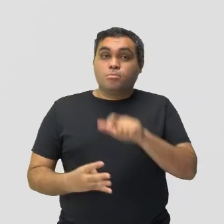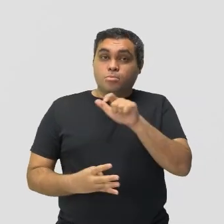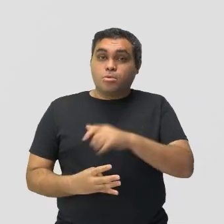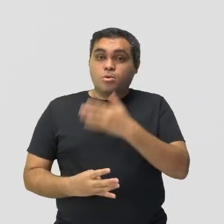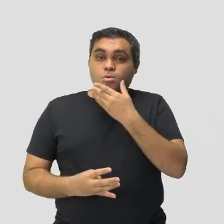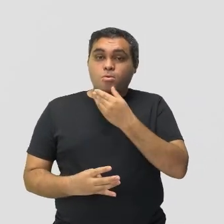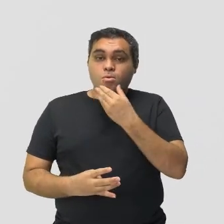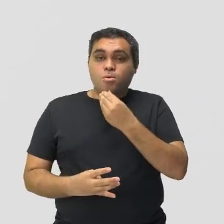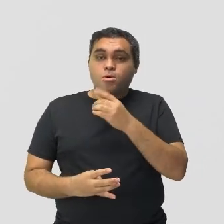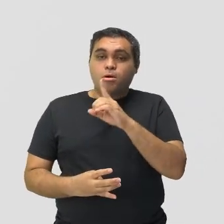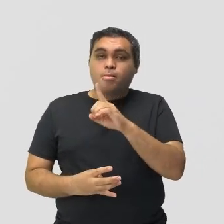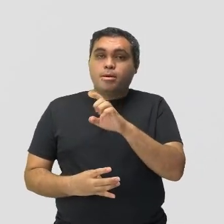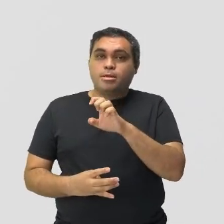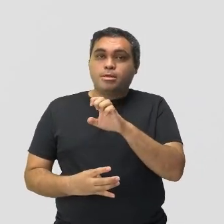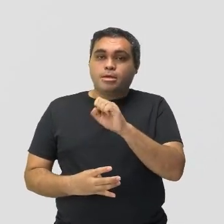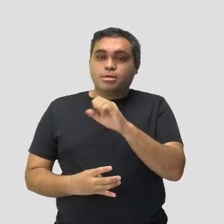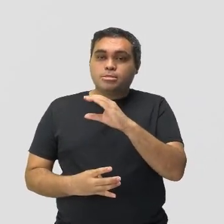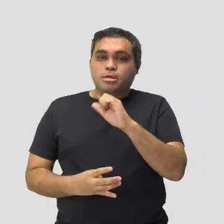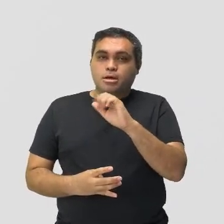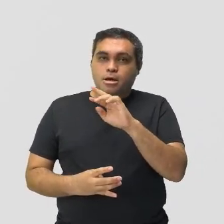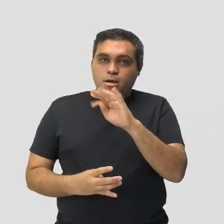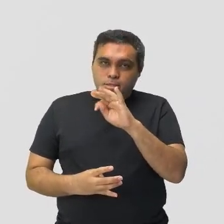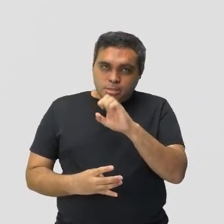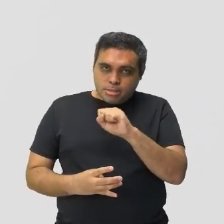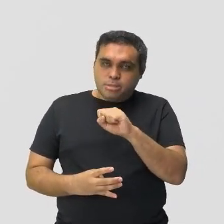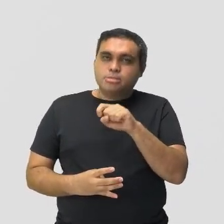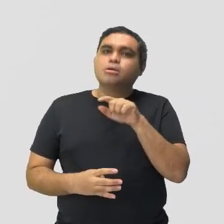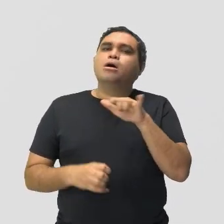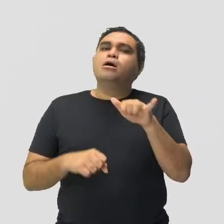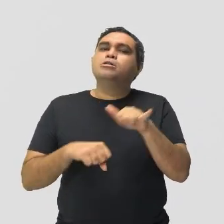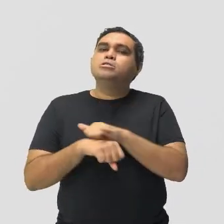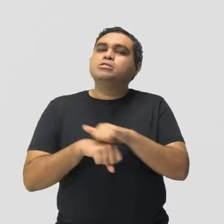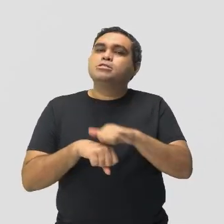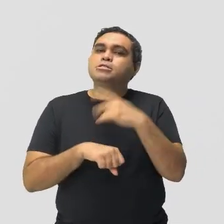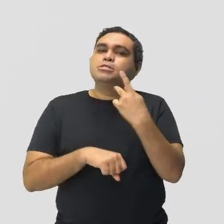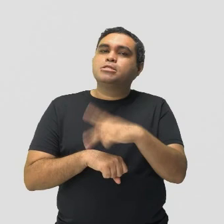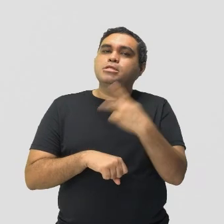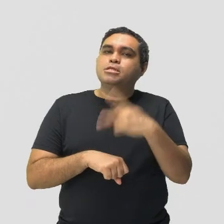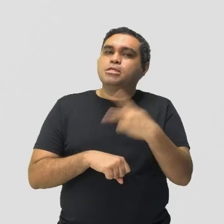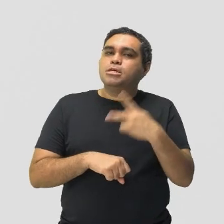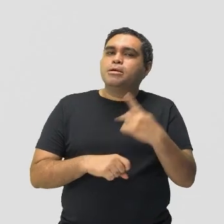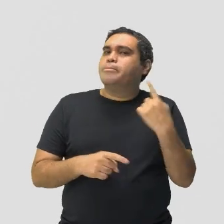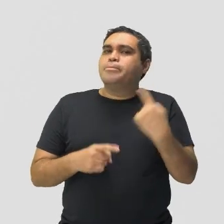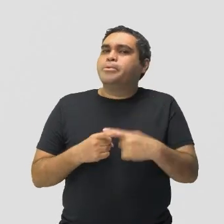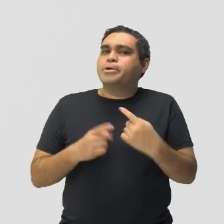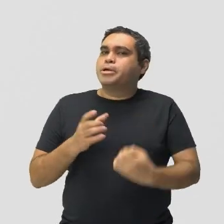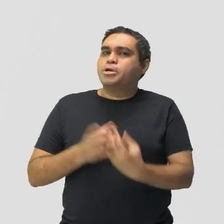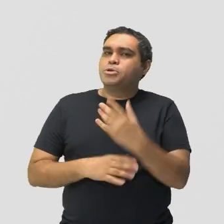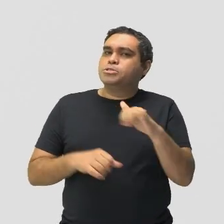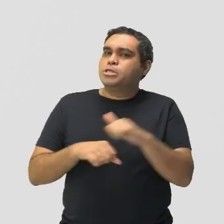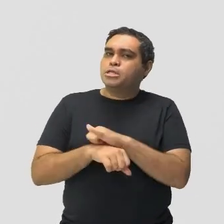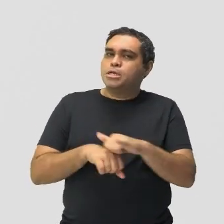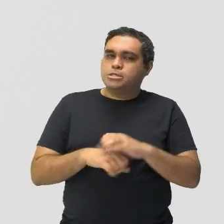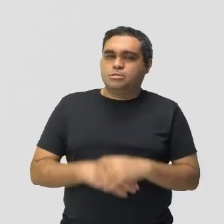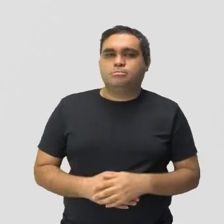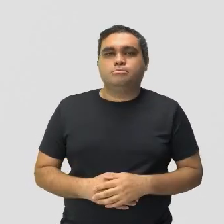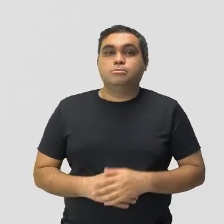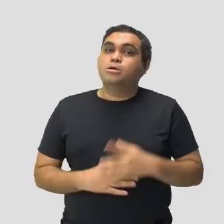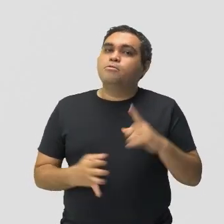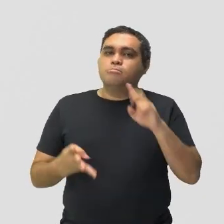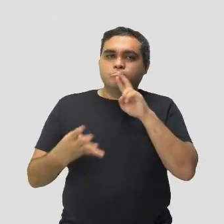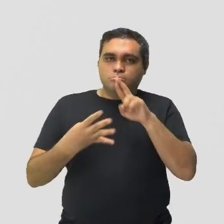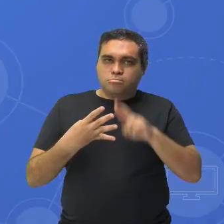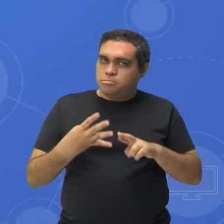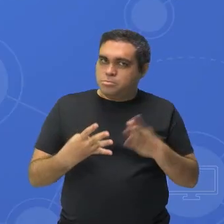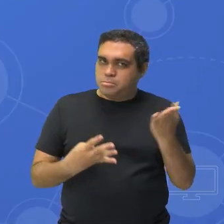indagando sobre o método do René Descartes, né? Por que ele elaborou esse método? Então, vamos corrigir para a gente ver aí o